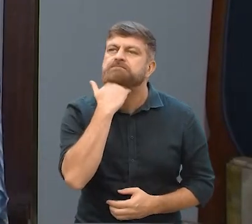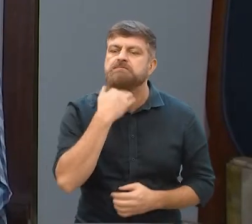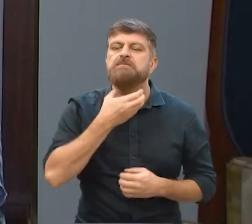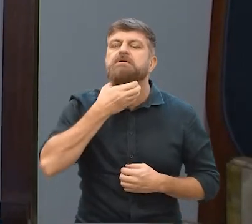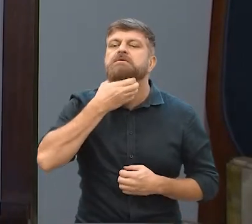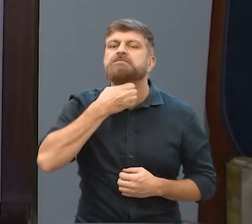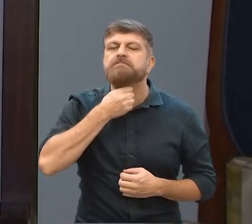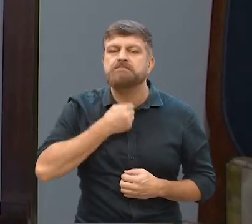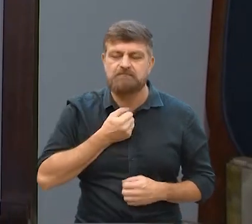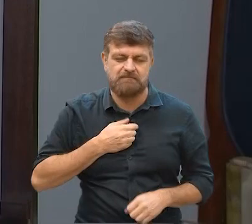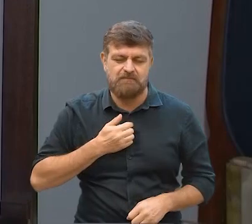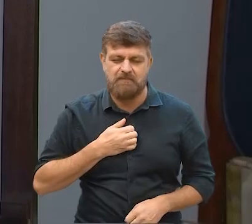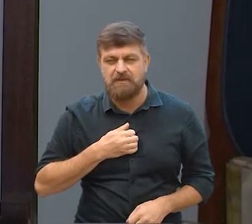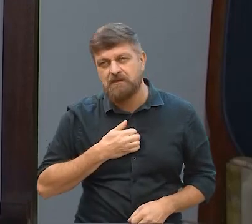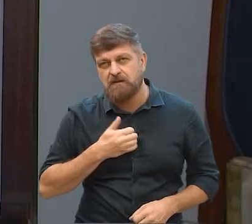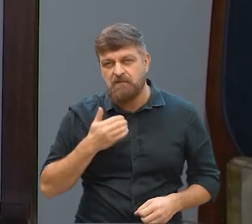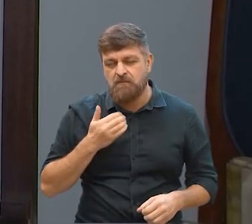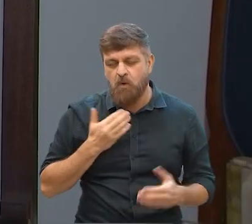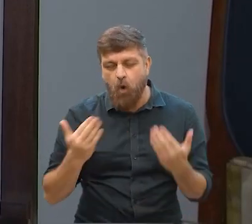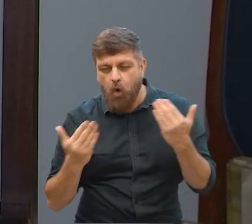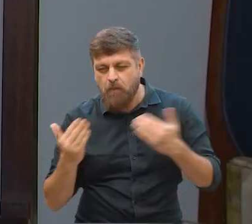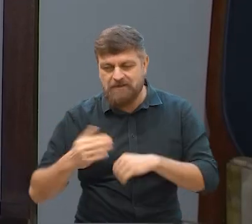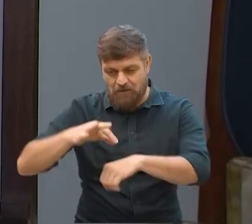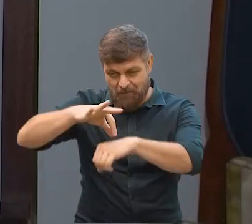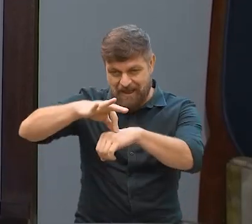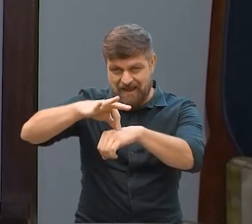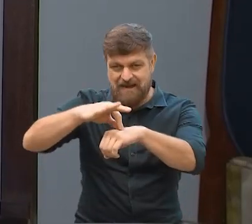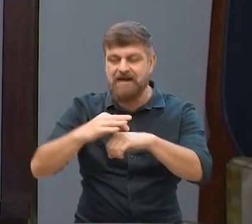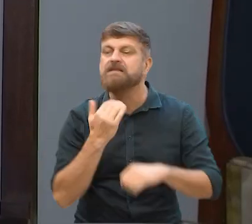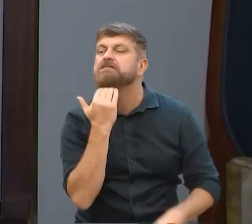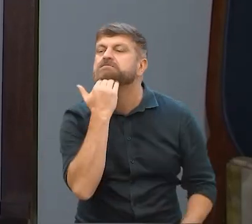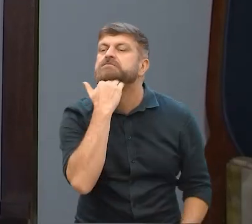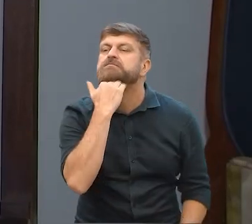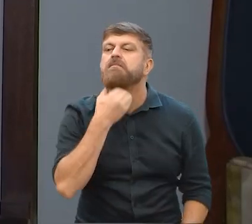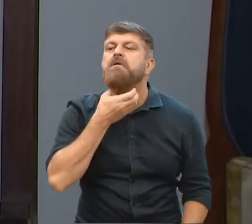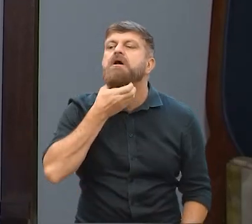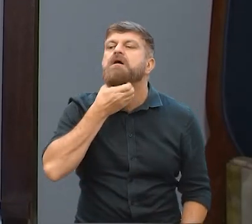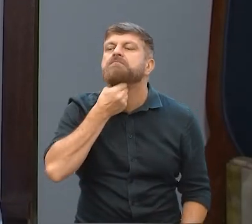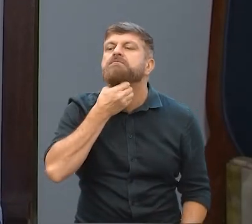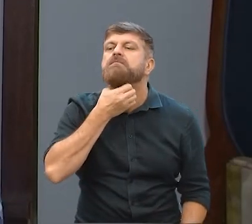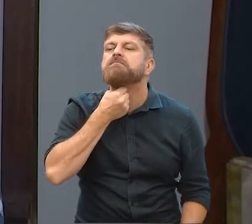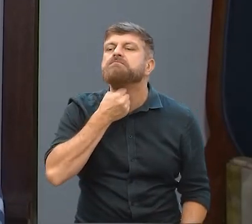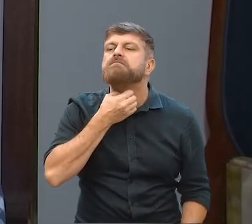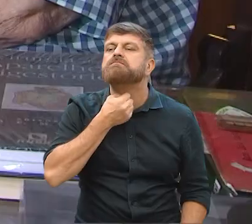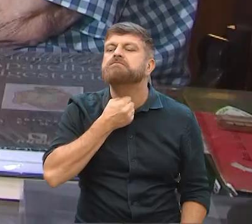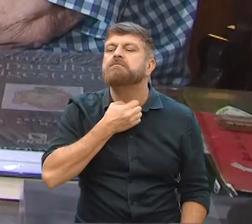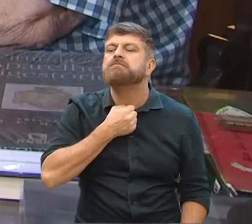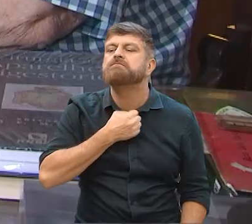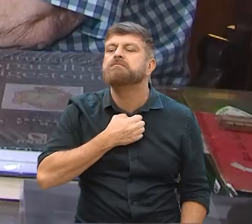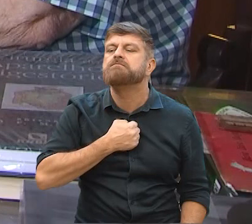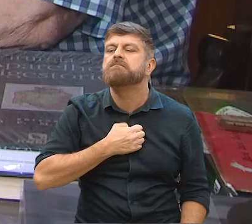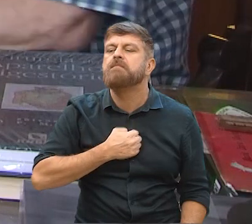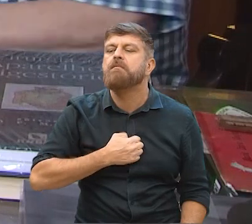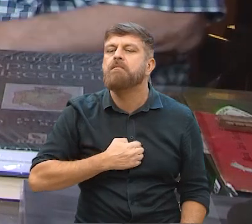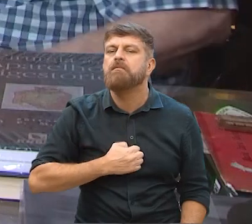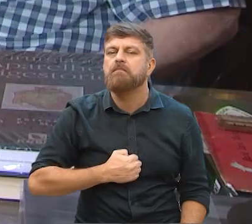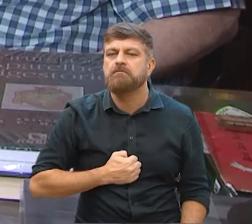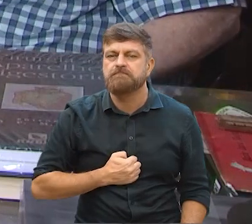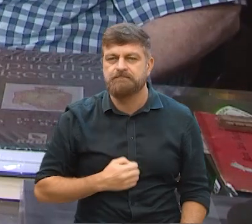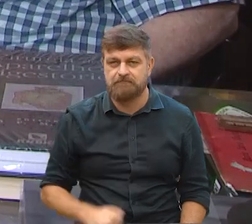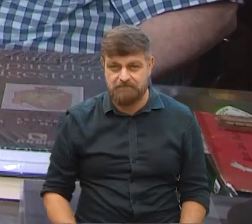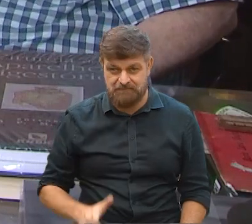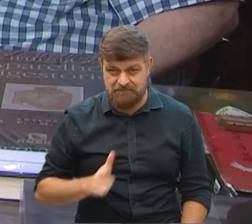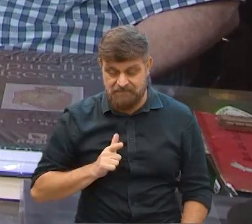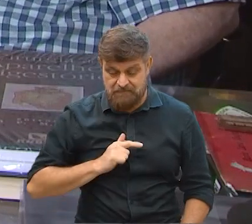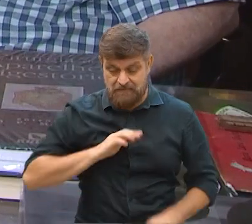imagina que você está aqui com um pedaço de carne, a onda secundária, ela vai empurrando. Entendi. A onda do esôfago.